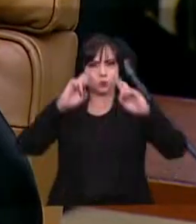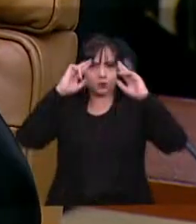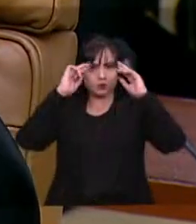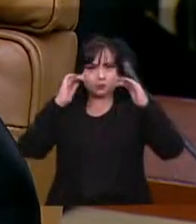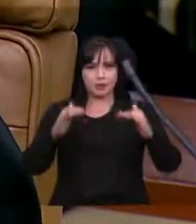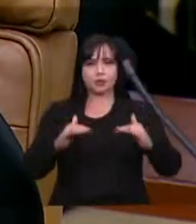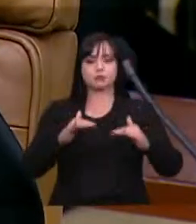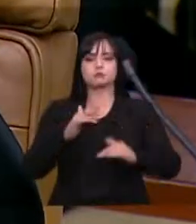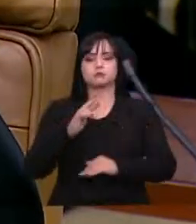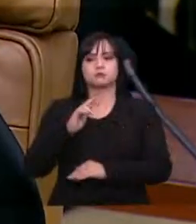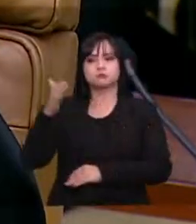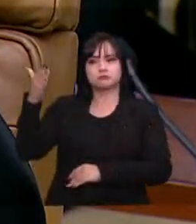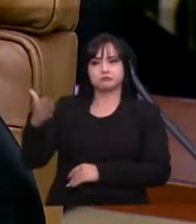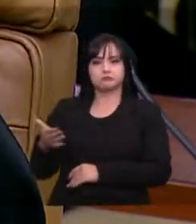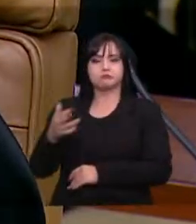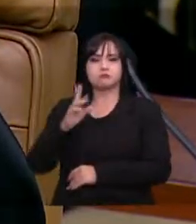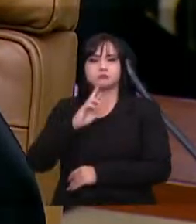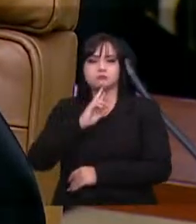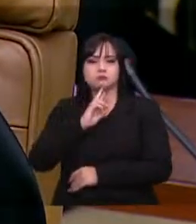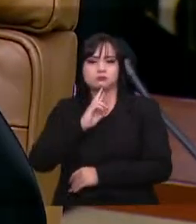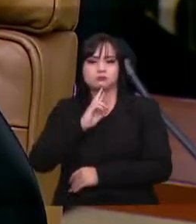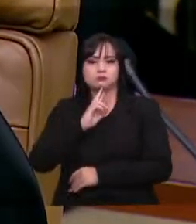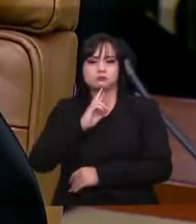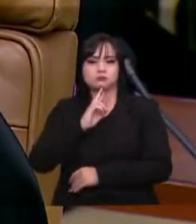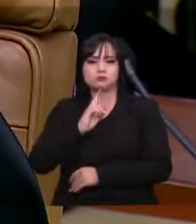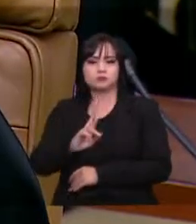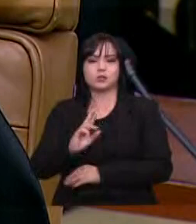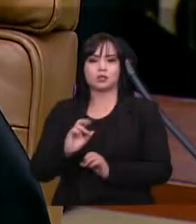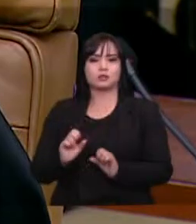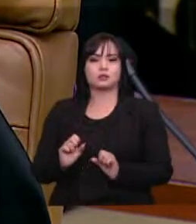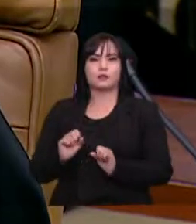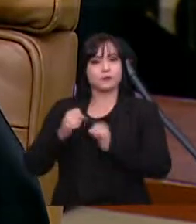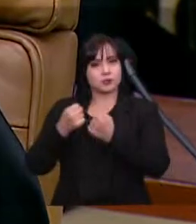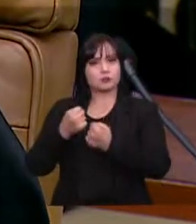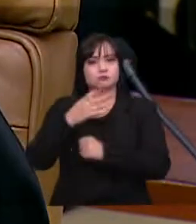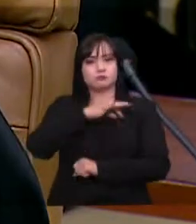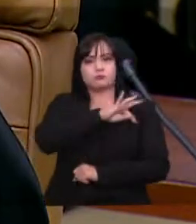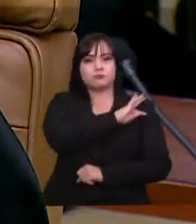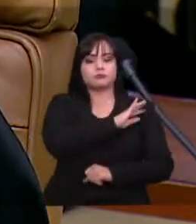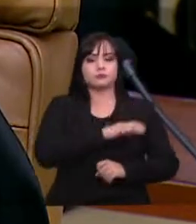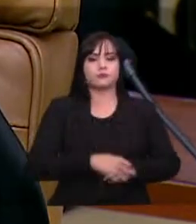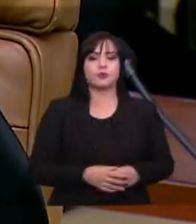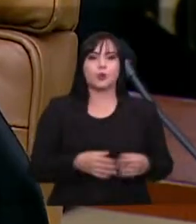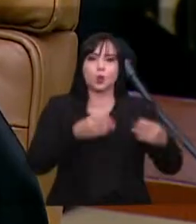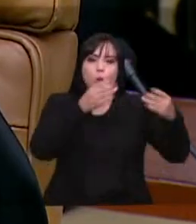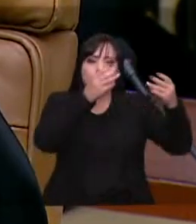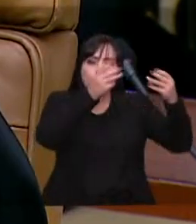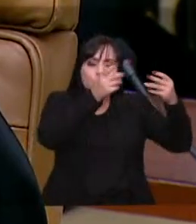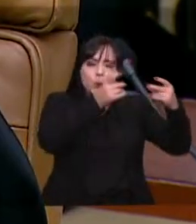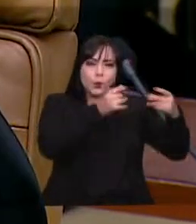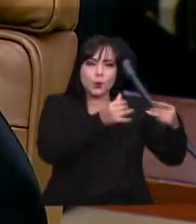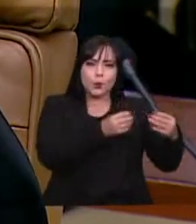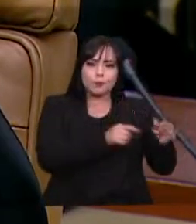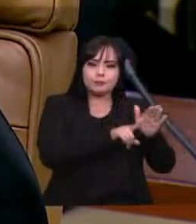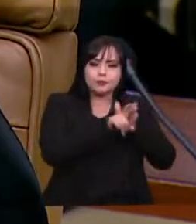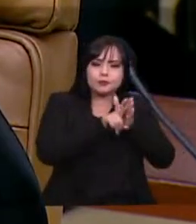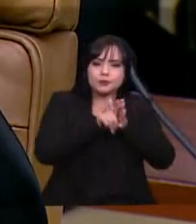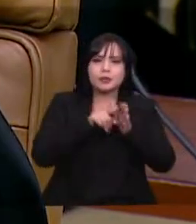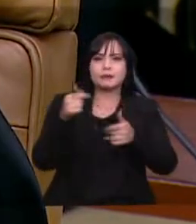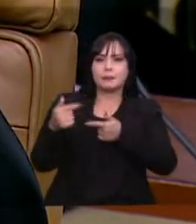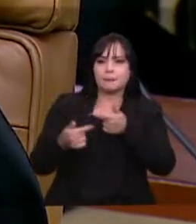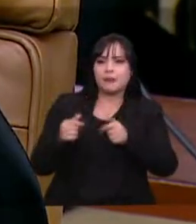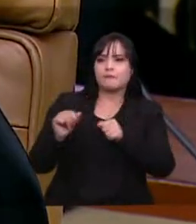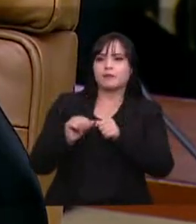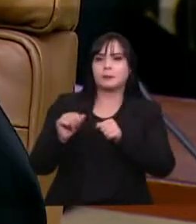a alegação da aguda defesa técnica o minucioso trabalho desenvolvido pelos